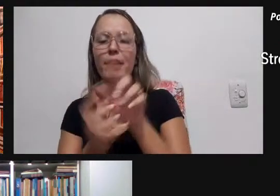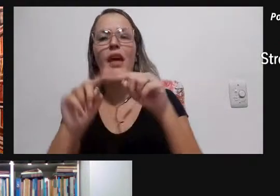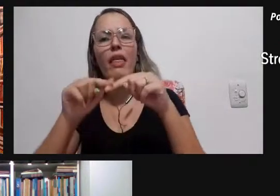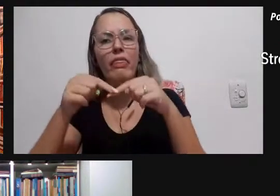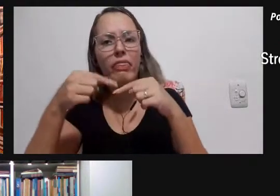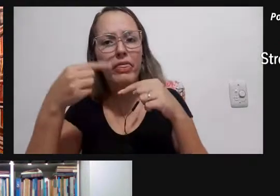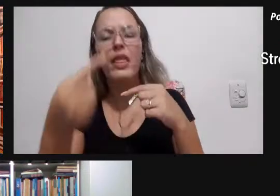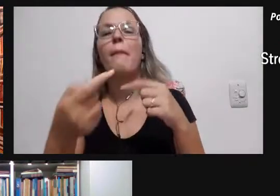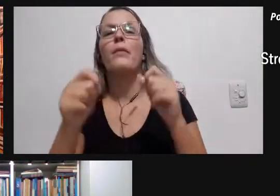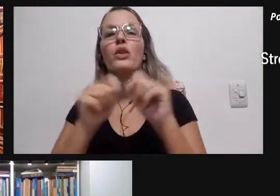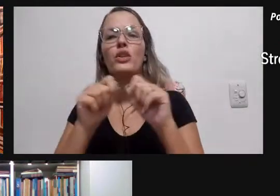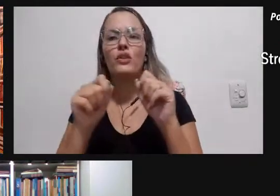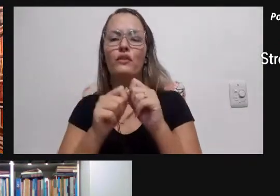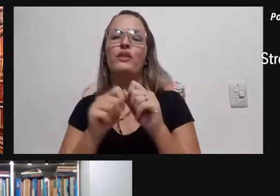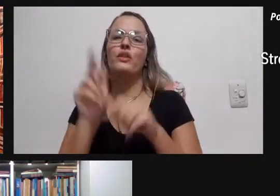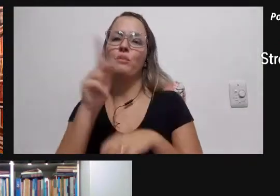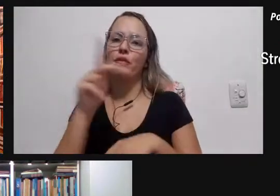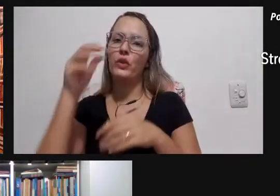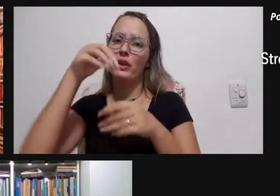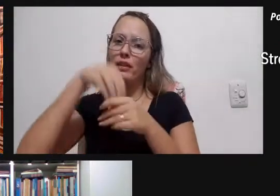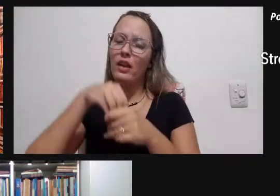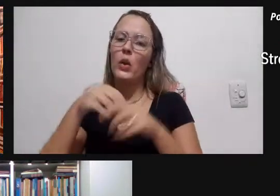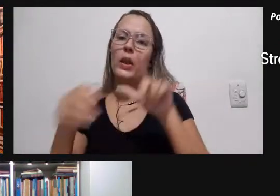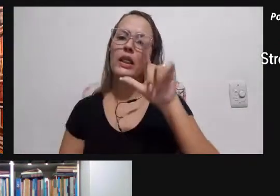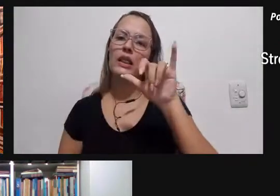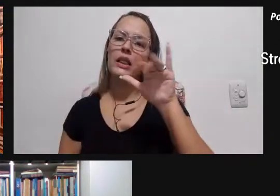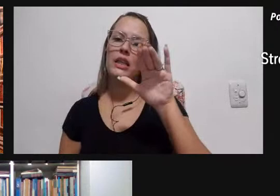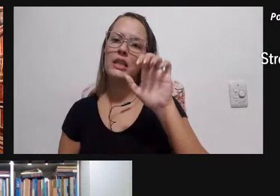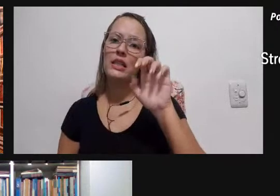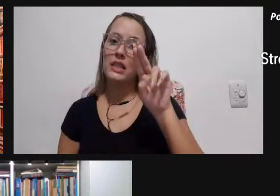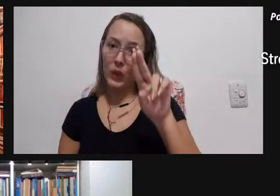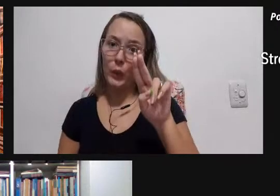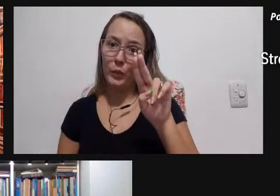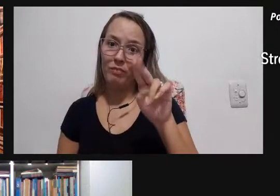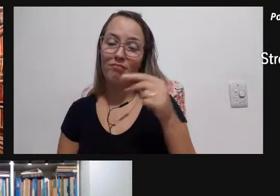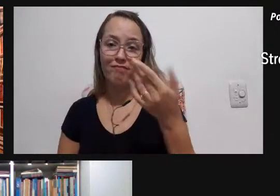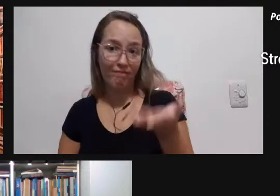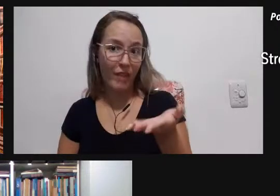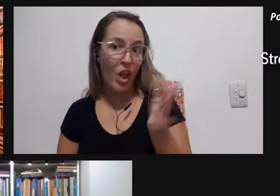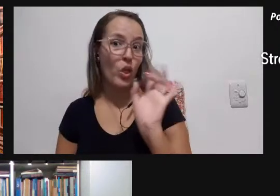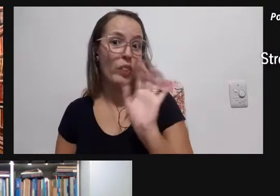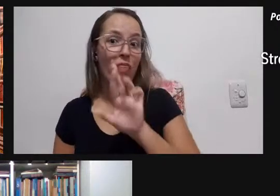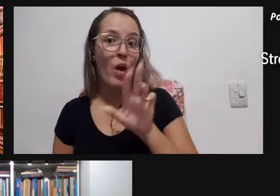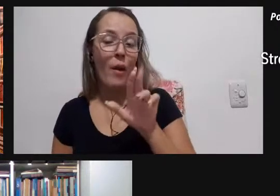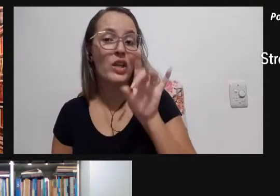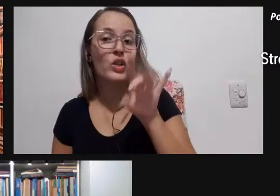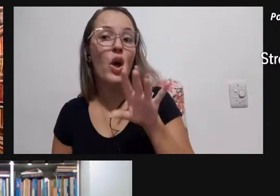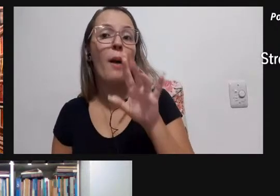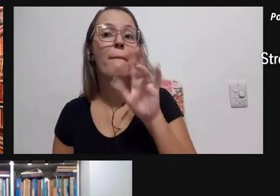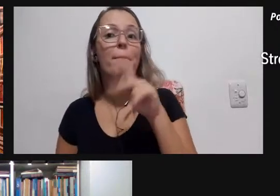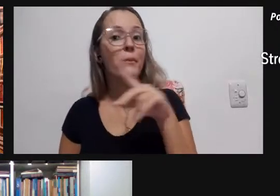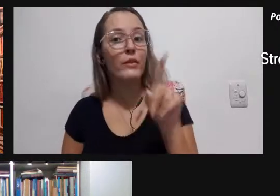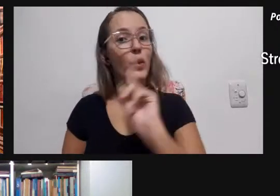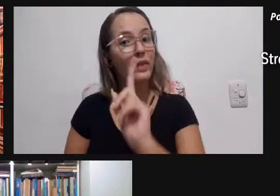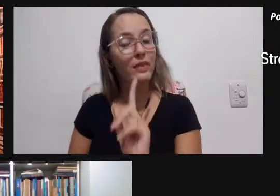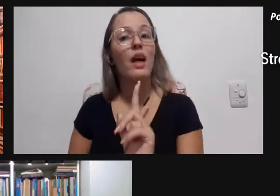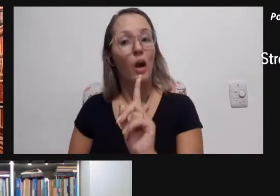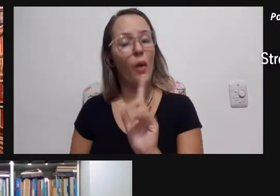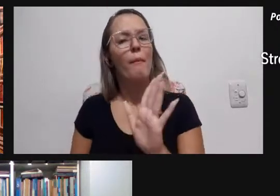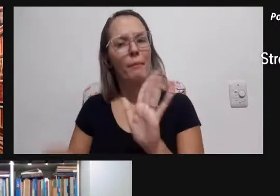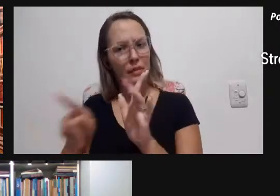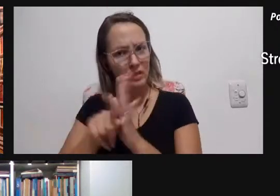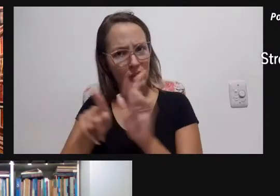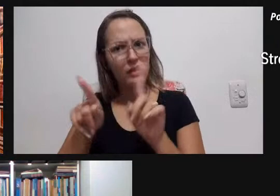né, no Liceu Paraibano, ou seja, ele é um professor, ele não só foi professor, ele foi também dono de jornal, foi